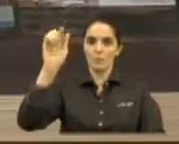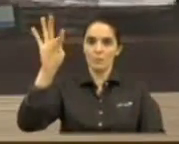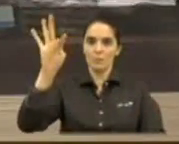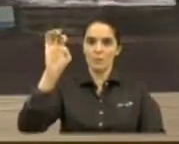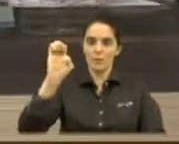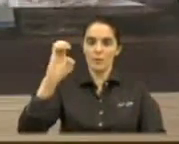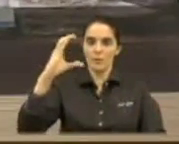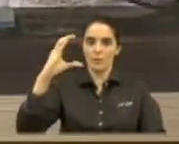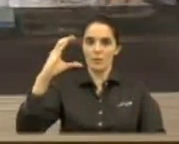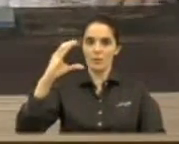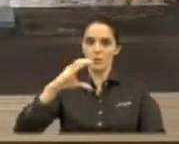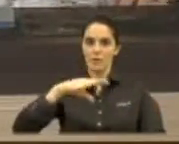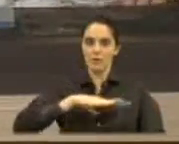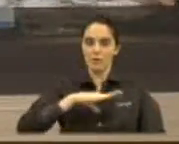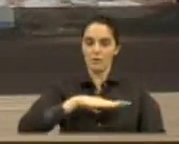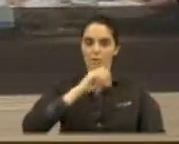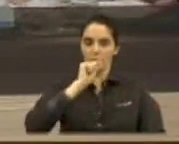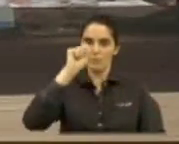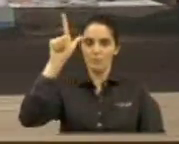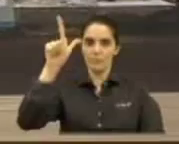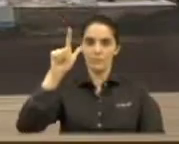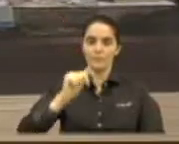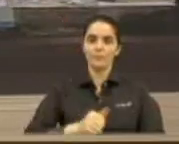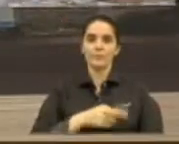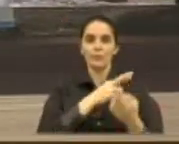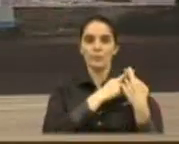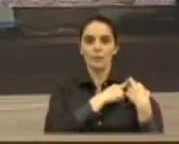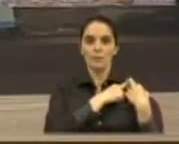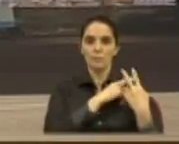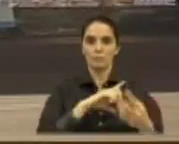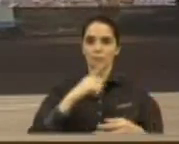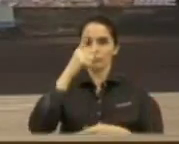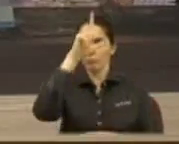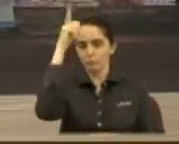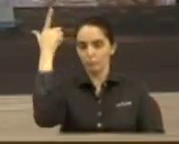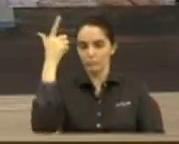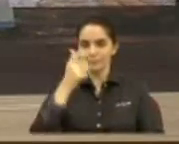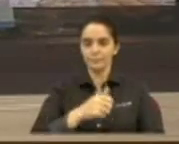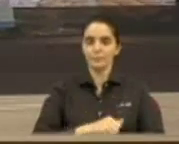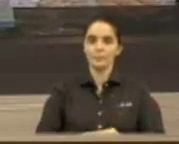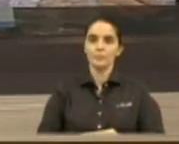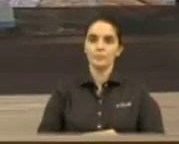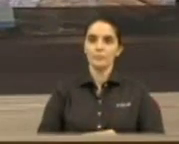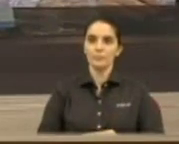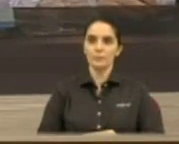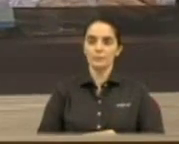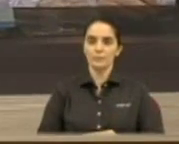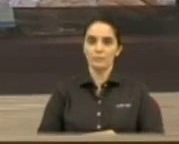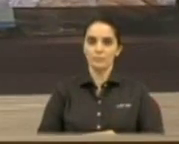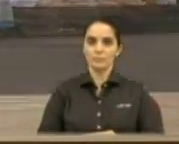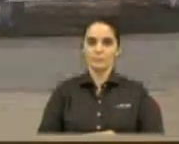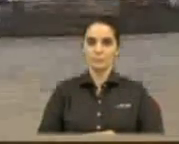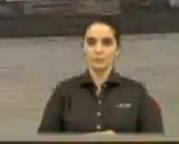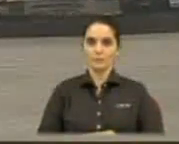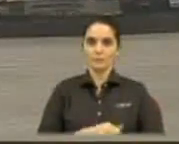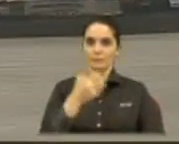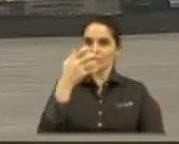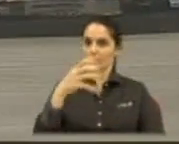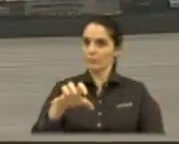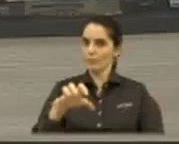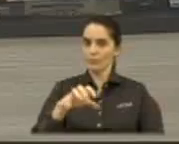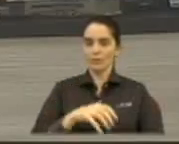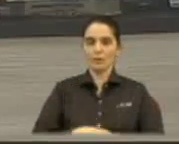de Limeira. Autor, vereador Luizinho. Pediu para discutir o próprio vereador Luizinho.